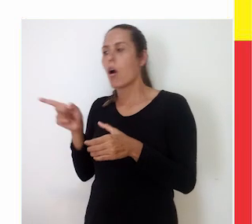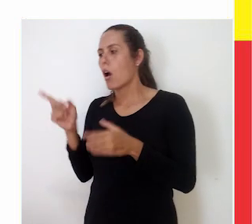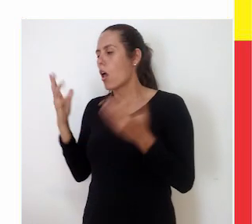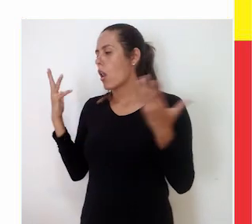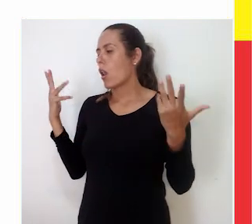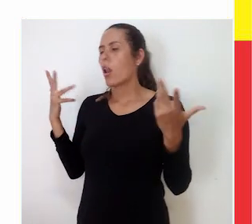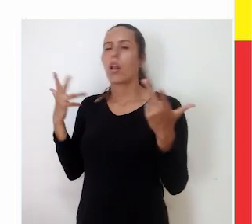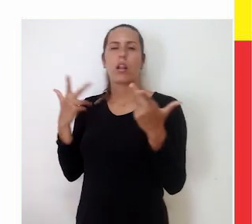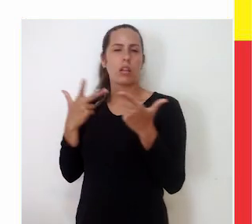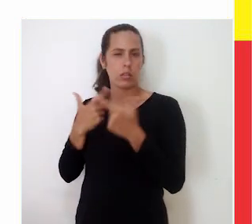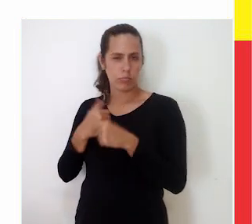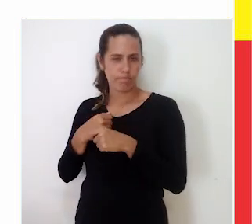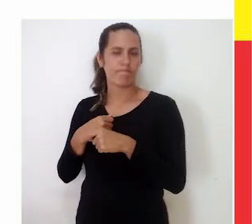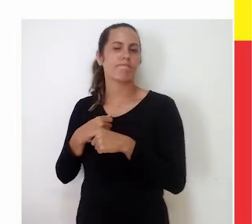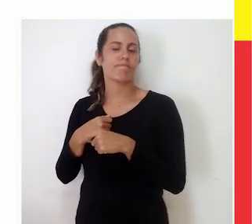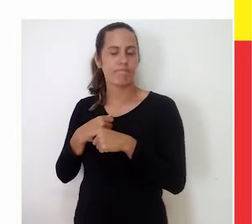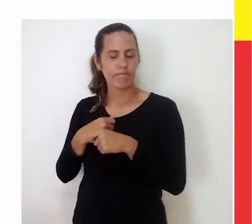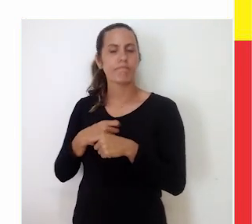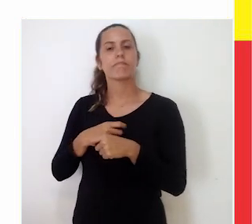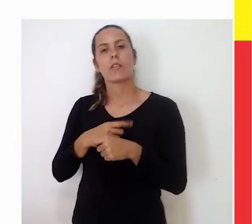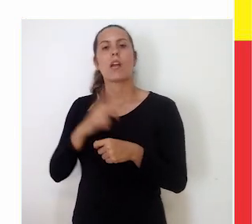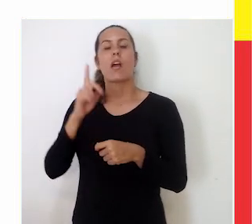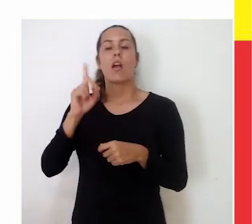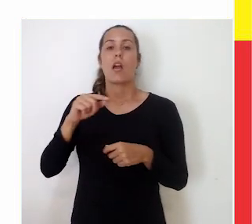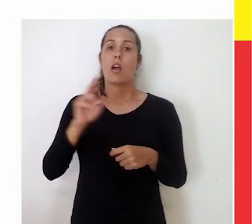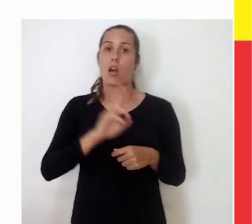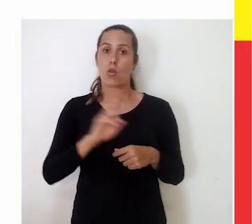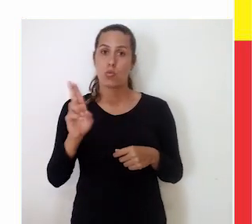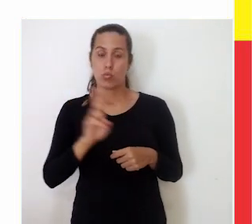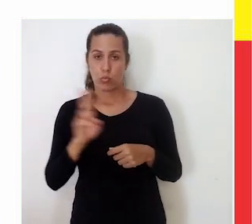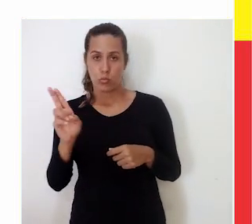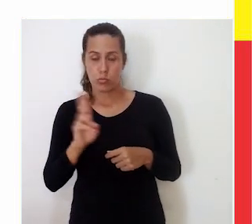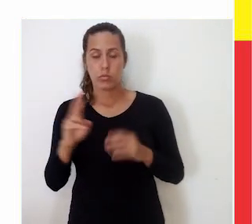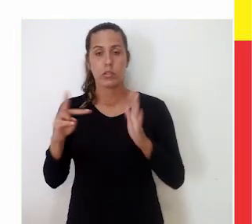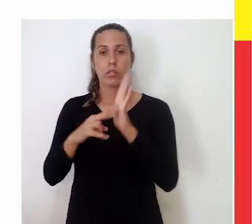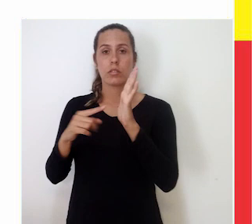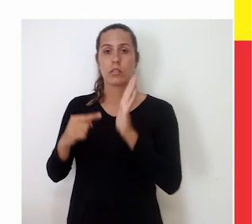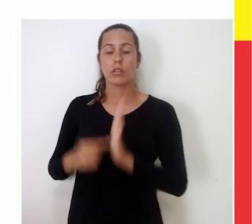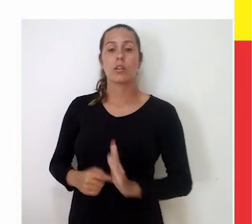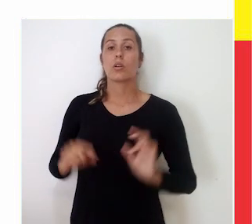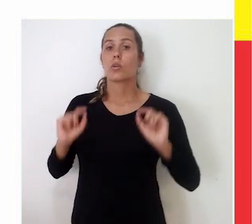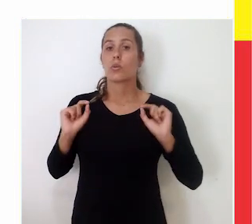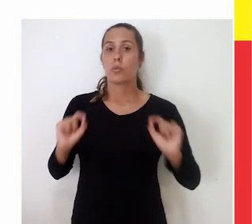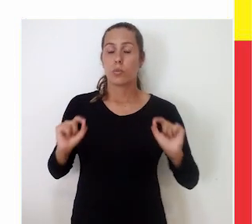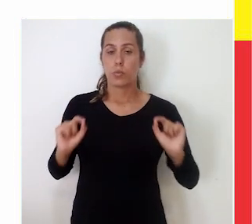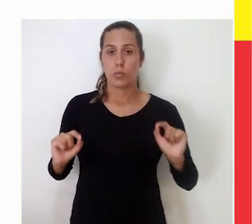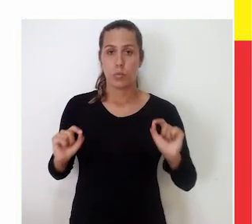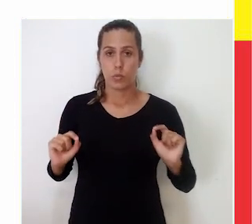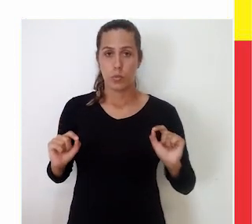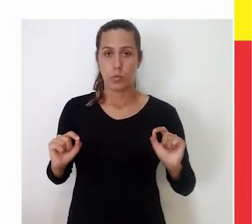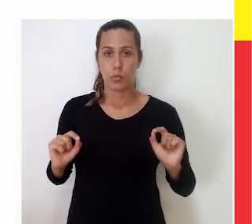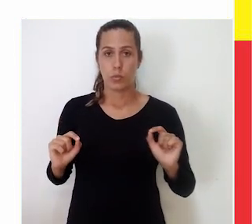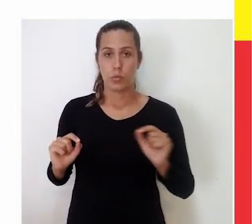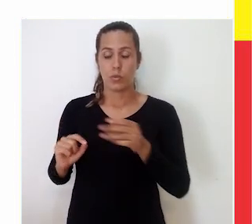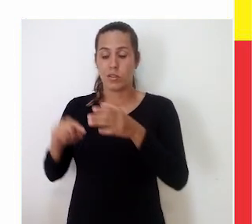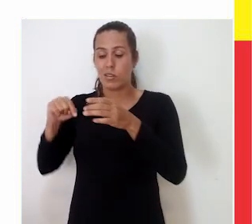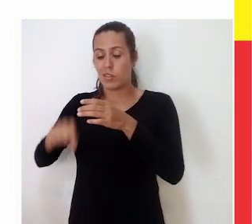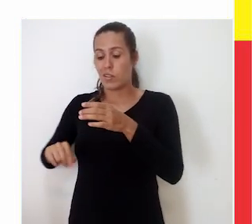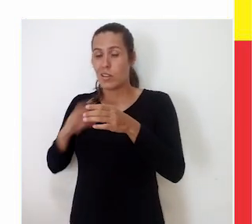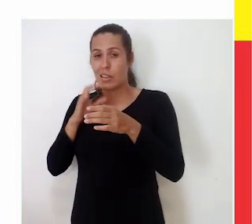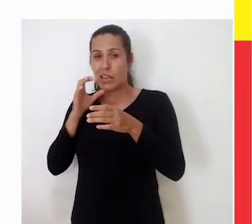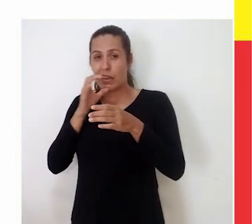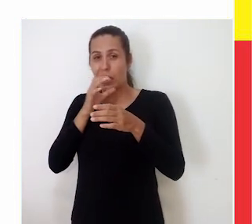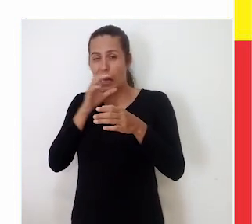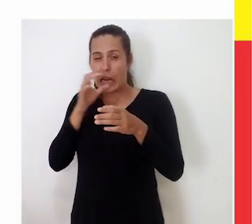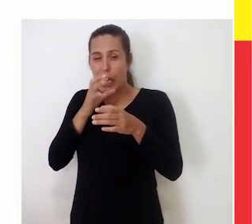lindo. Vulcão é o nome que se dá aos processos e eventos pelos quais há uma ascensão do